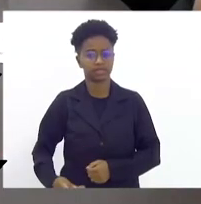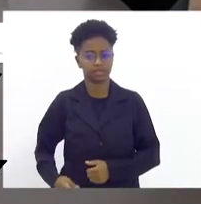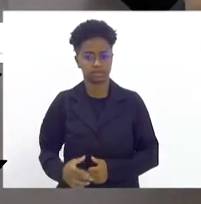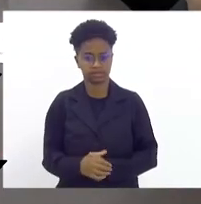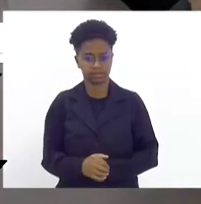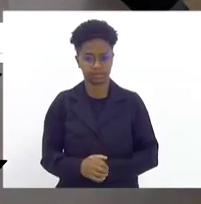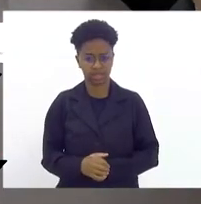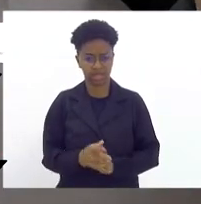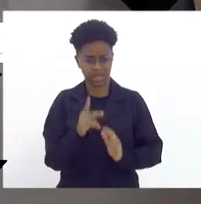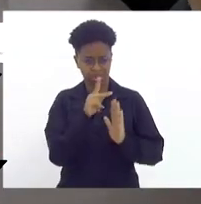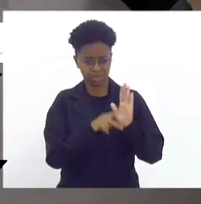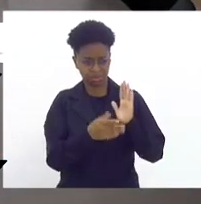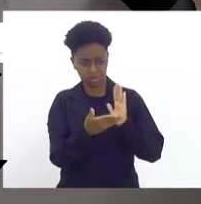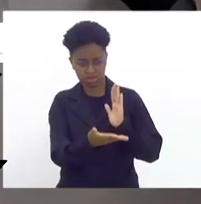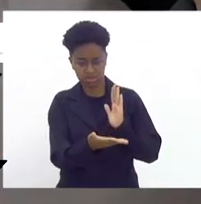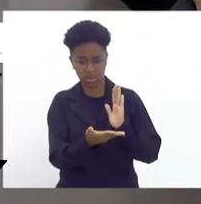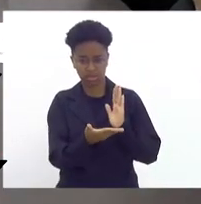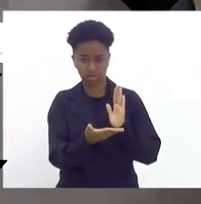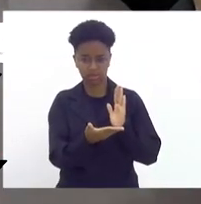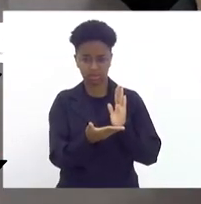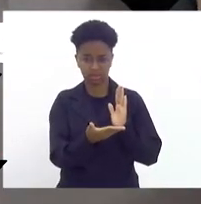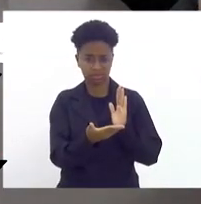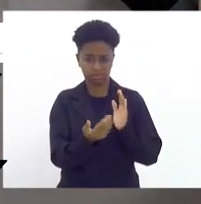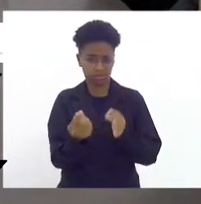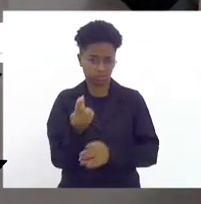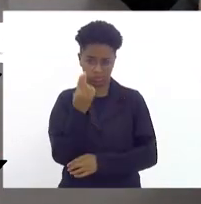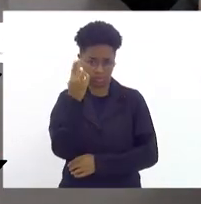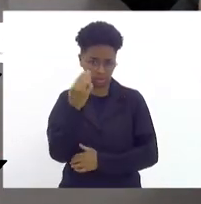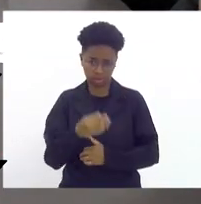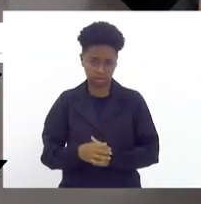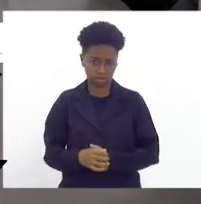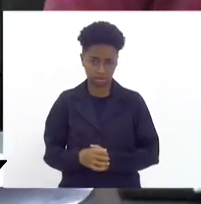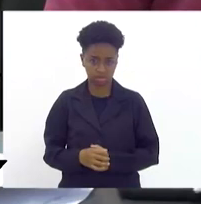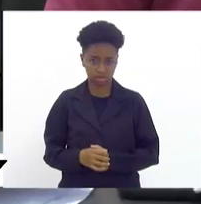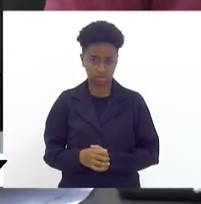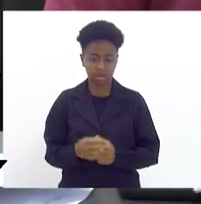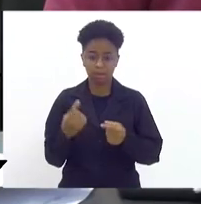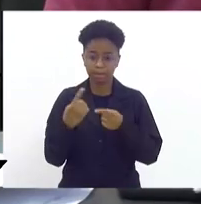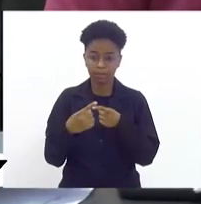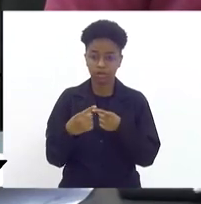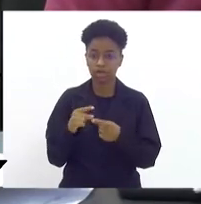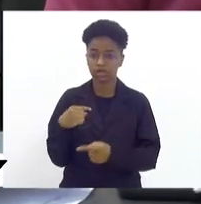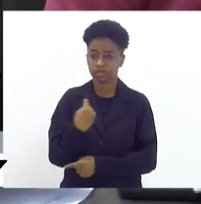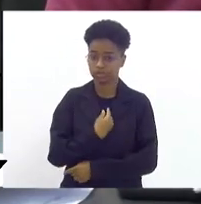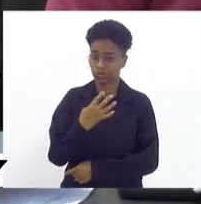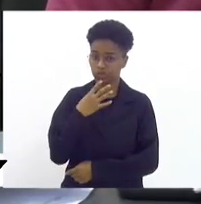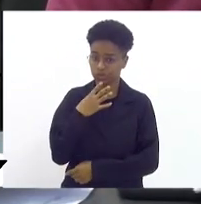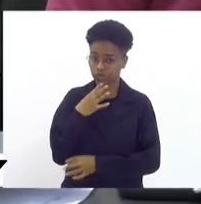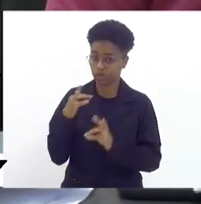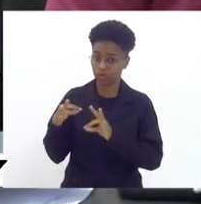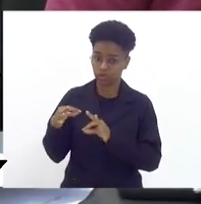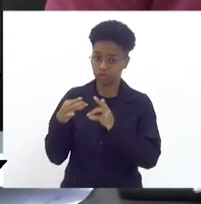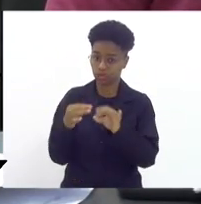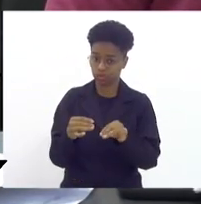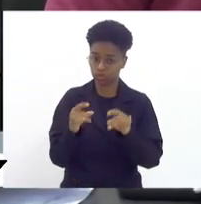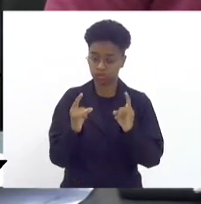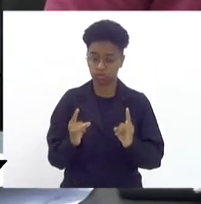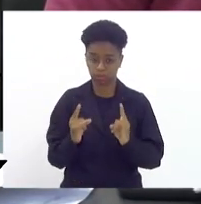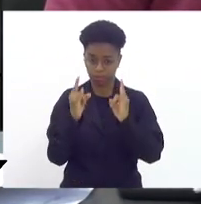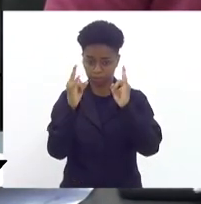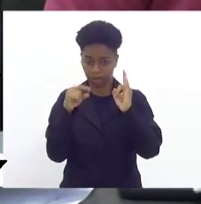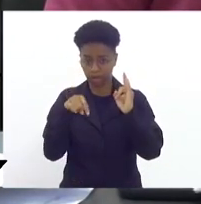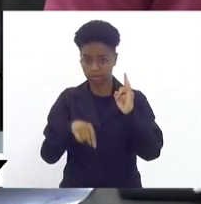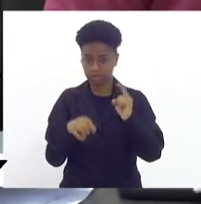Paulo. Esse projeto é absolutamente inviável. Né? Nós conhecemos todos os prédios públicos do